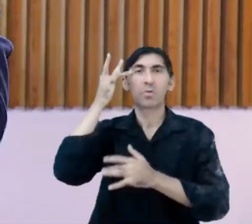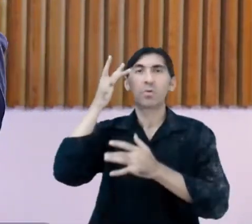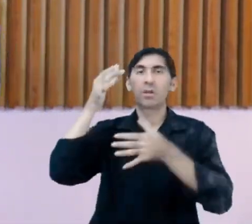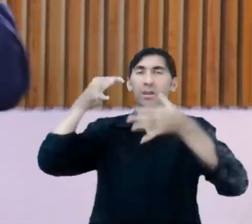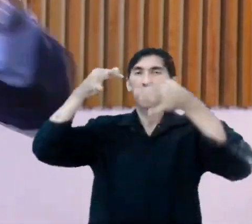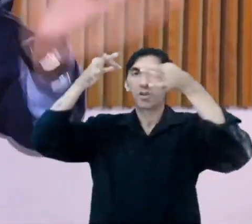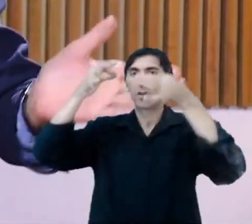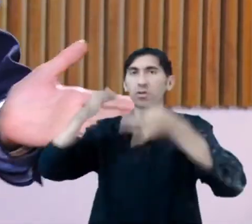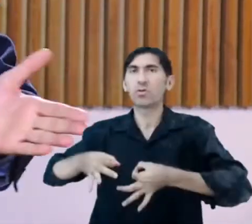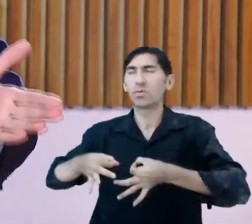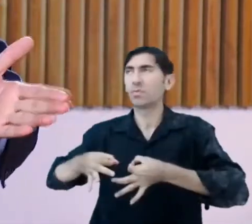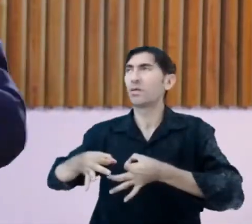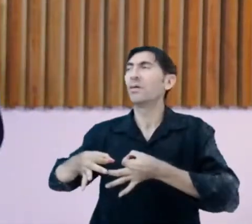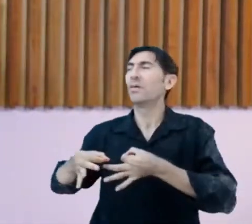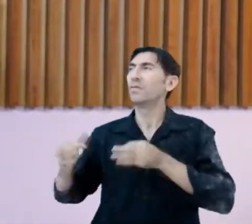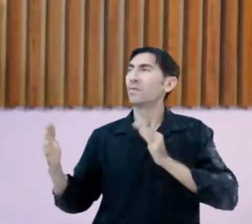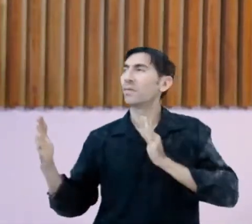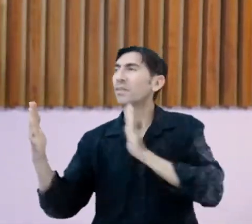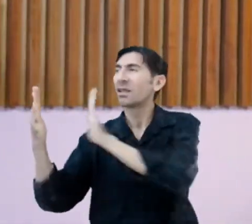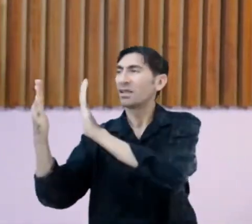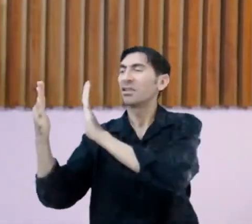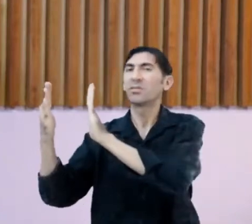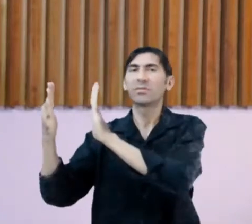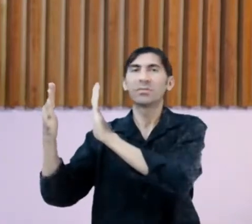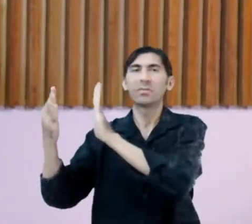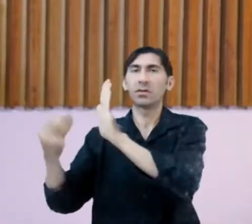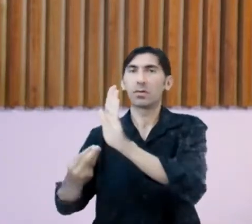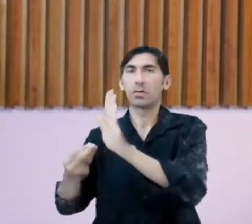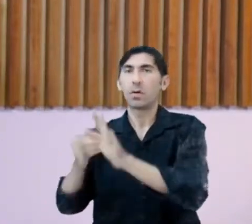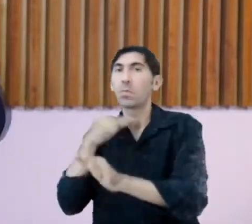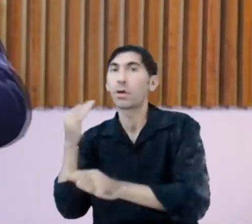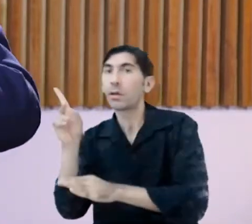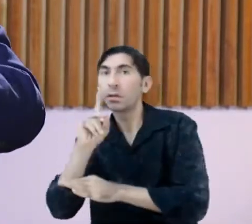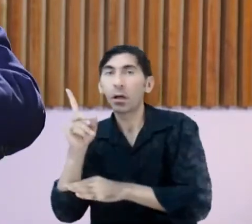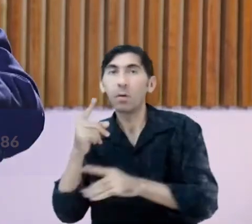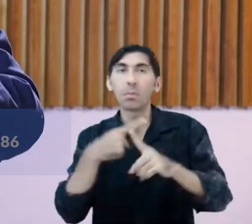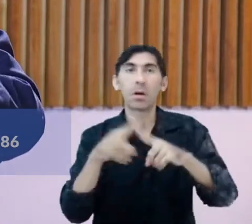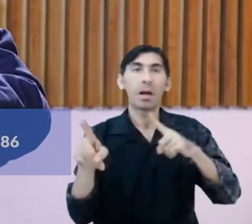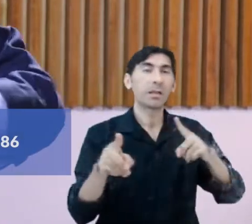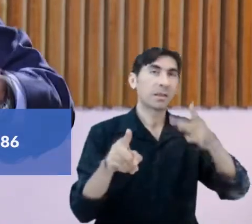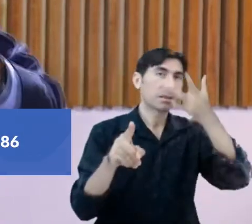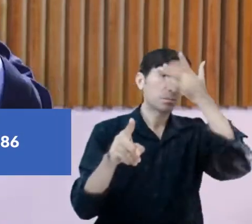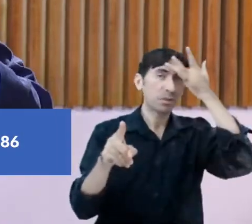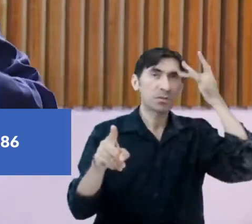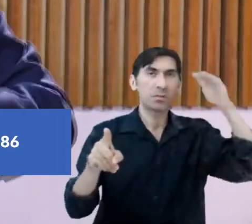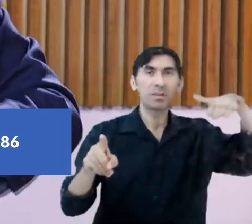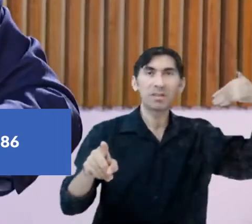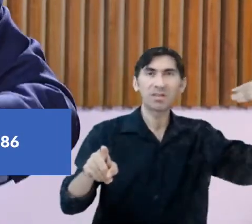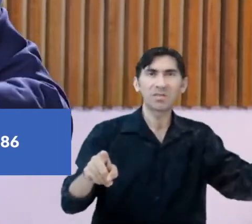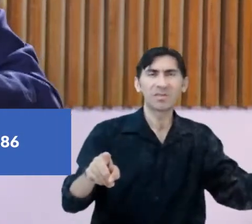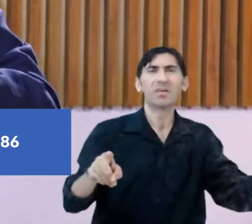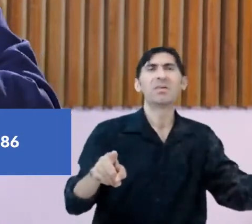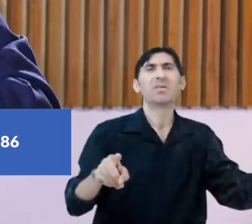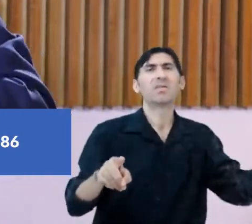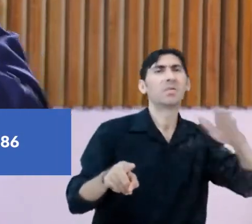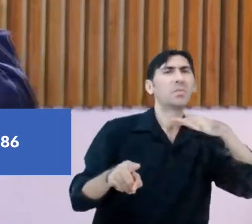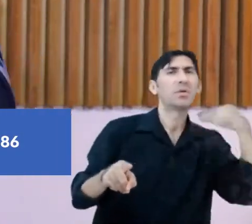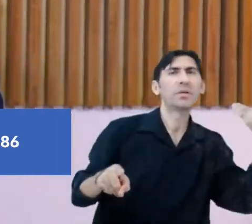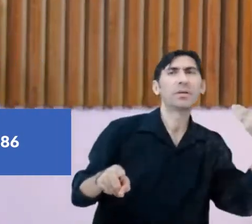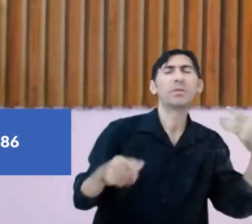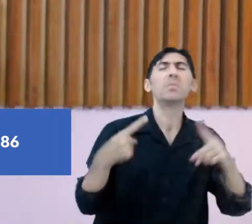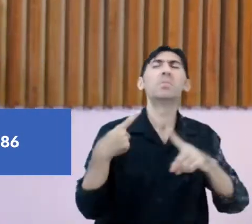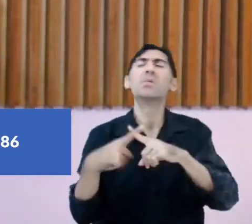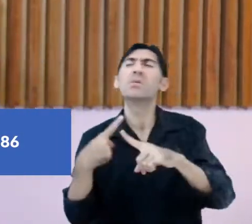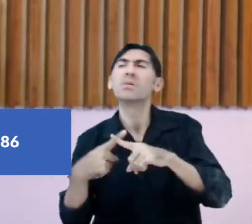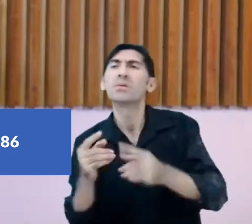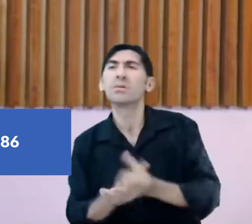os ímpios vão pedir que as montanhas caiam sobre eles? Por quê? Porque o pecado que o justo